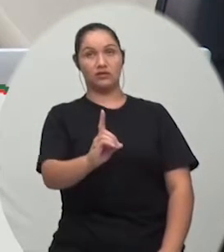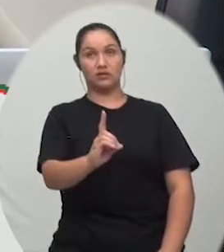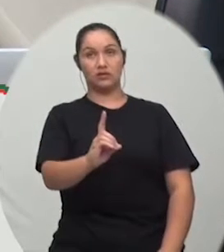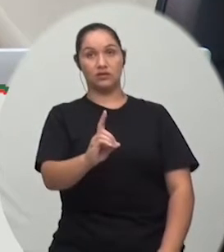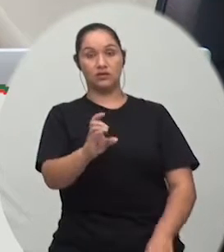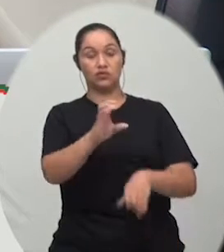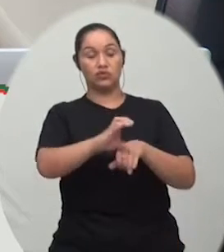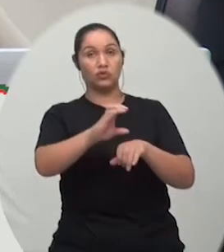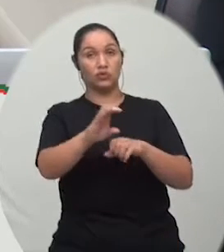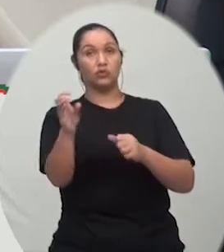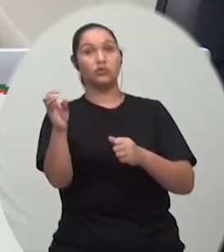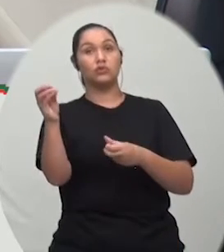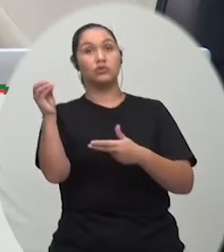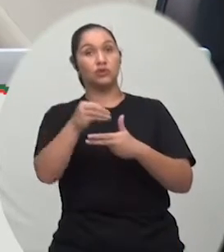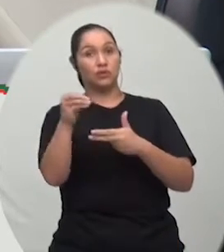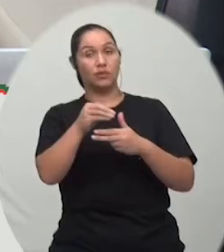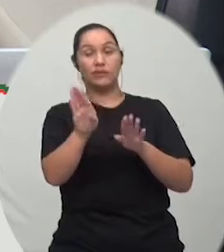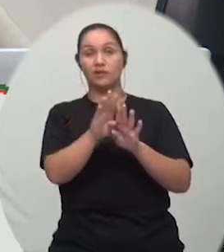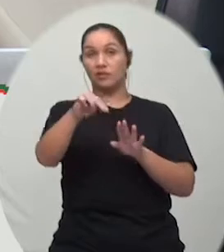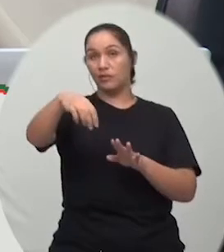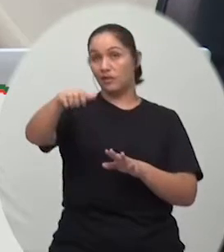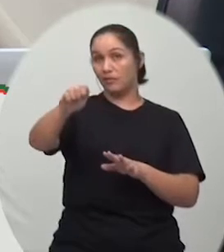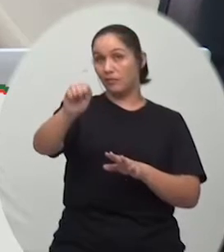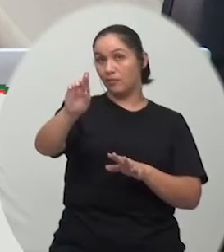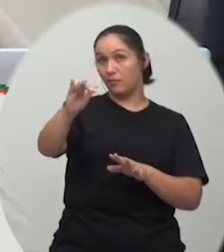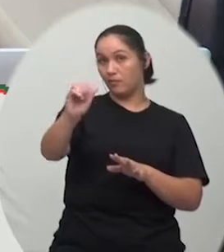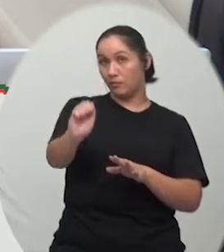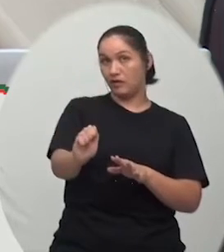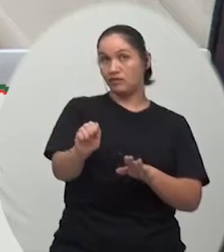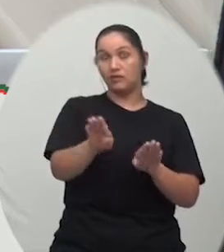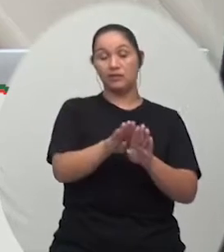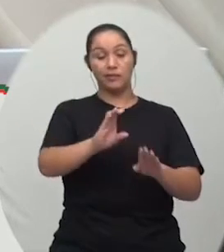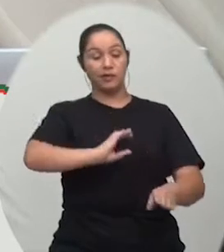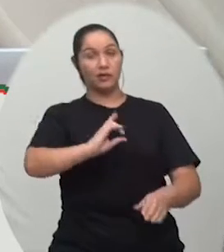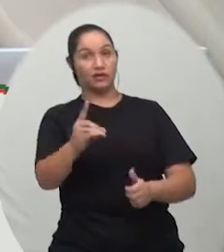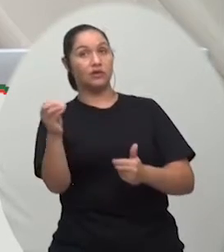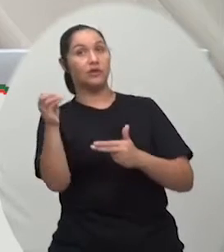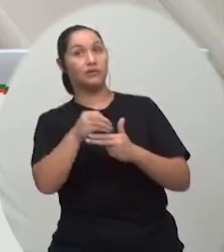Unesc, e Márcia Piazza, coordenadora adjunto da Unesc.